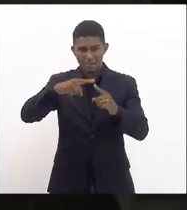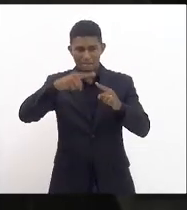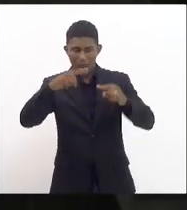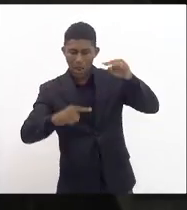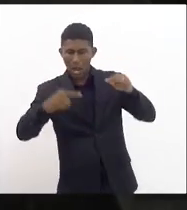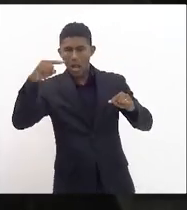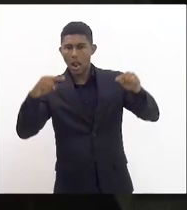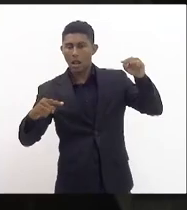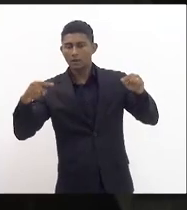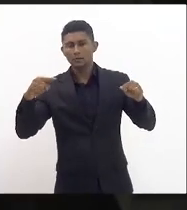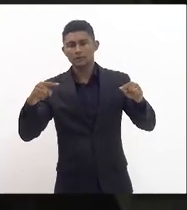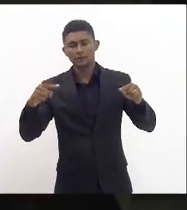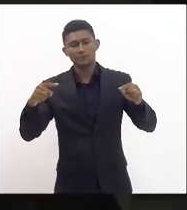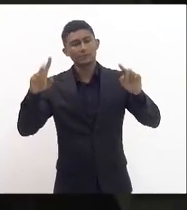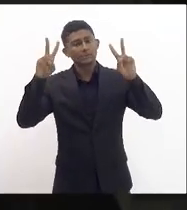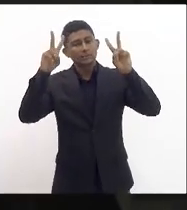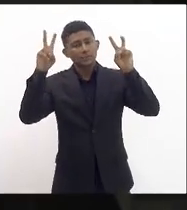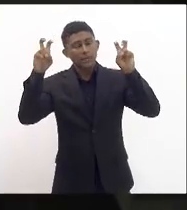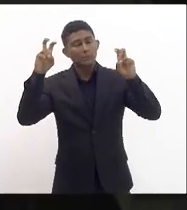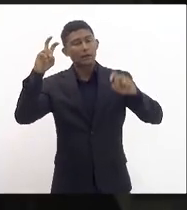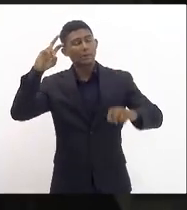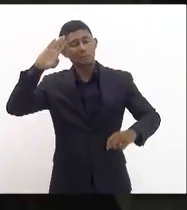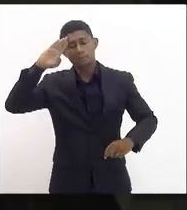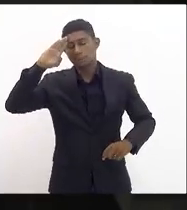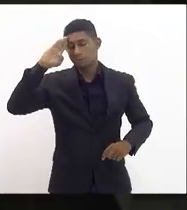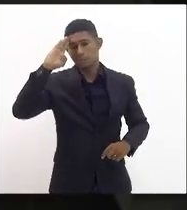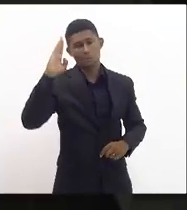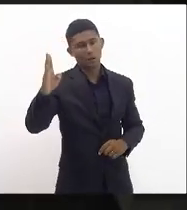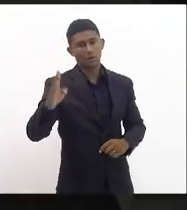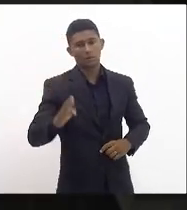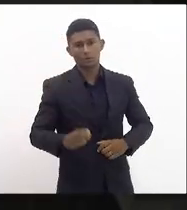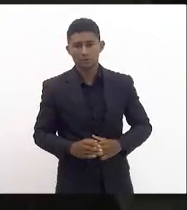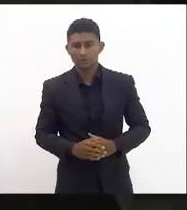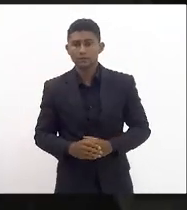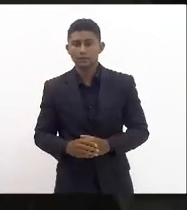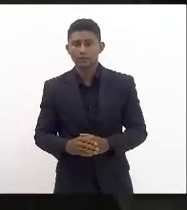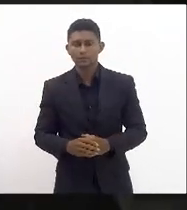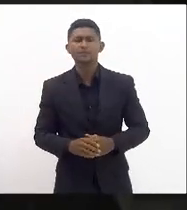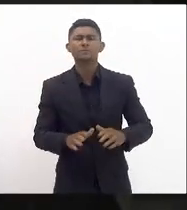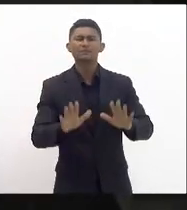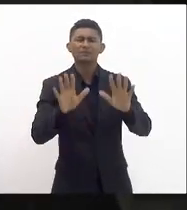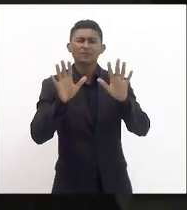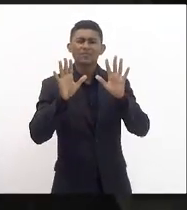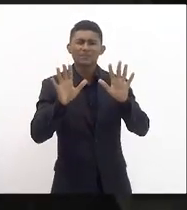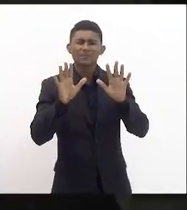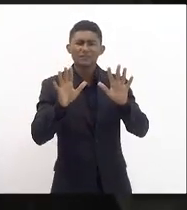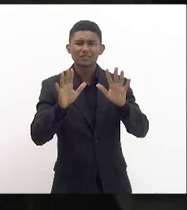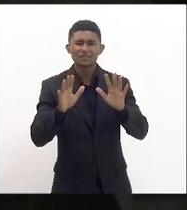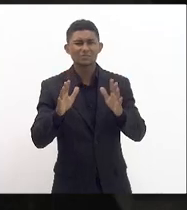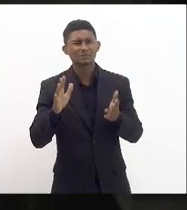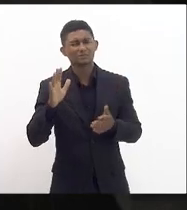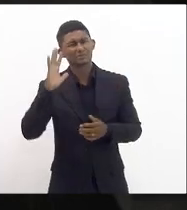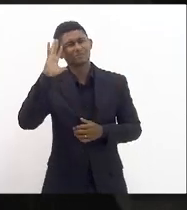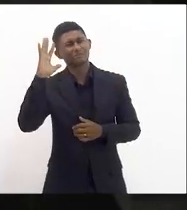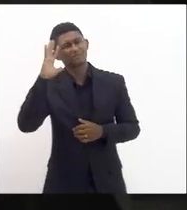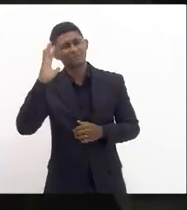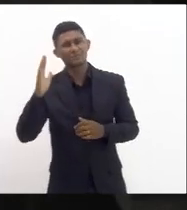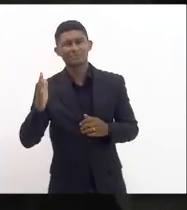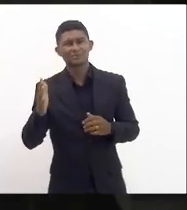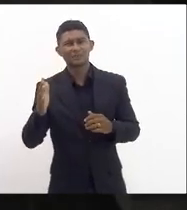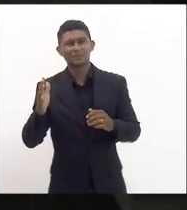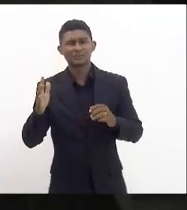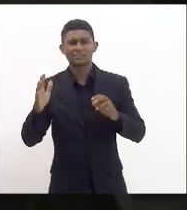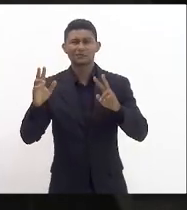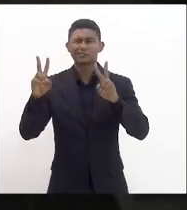o tema central. Não é tema central, senhora presidente, ficar